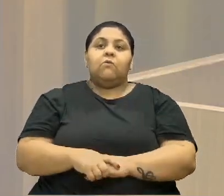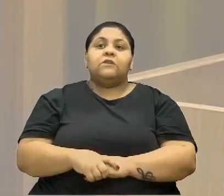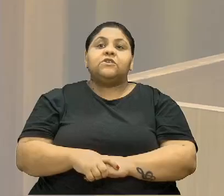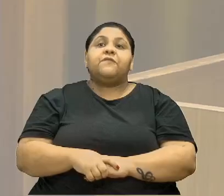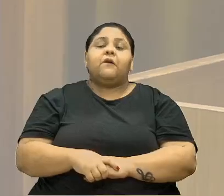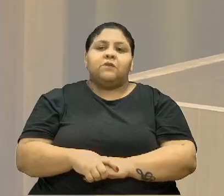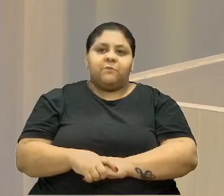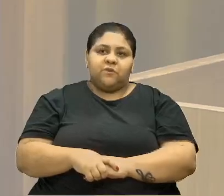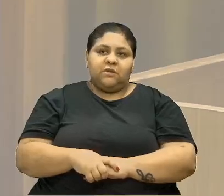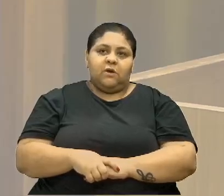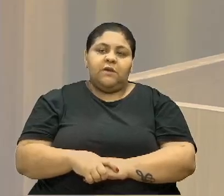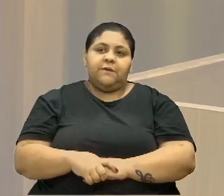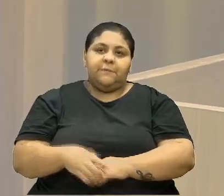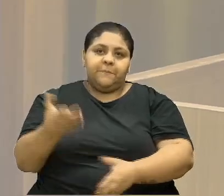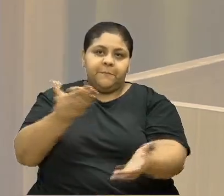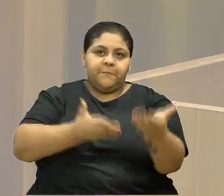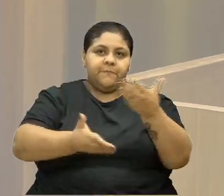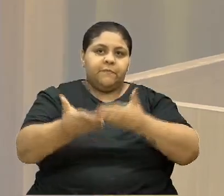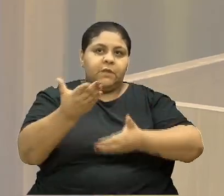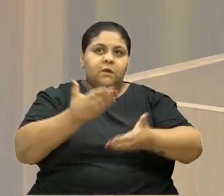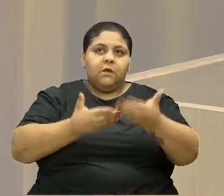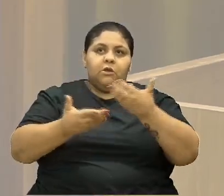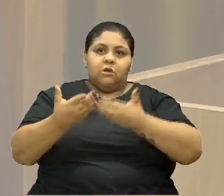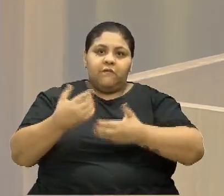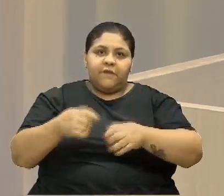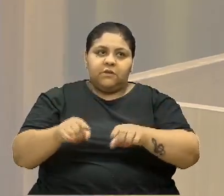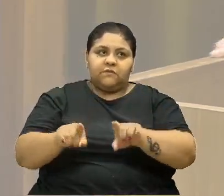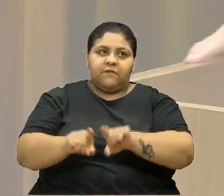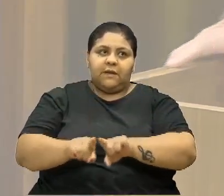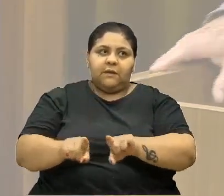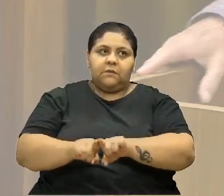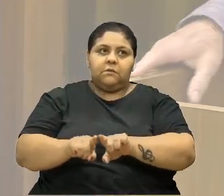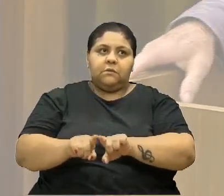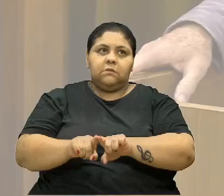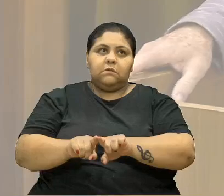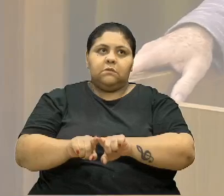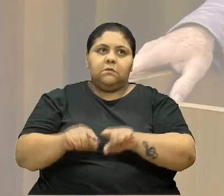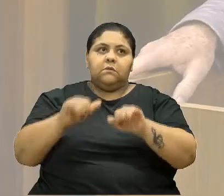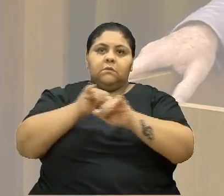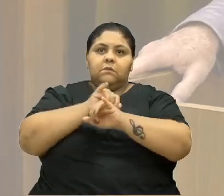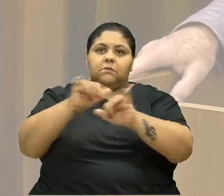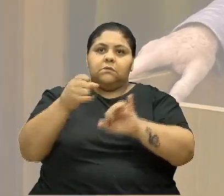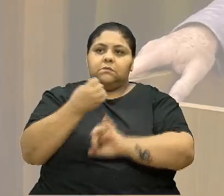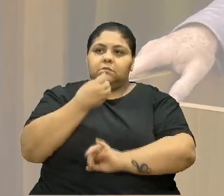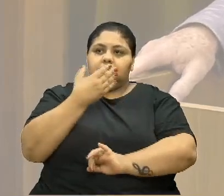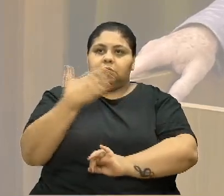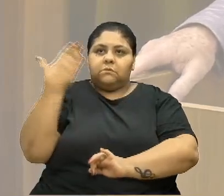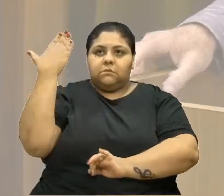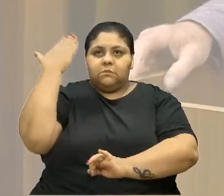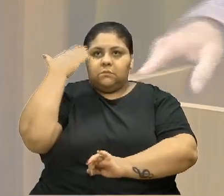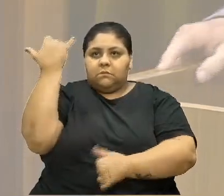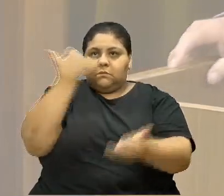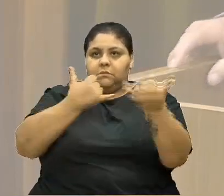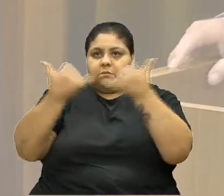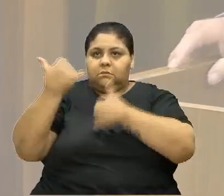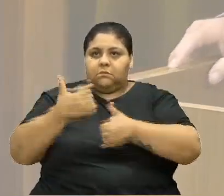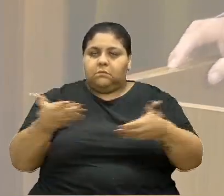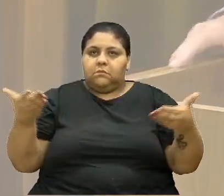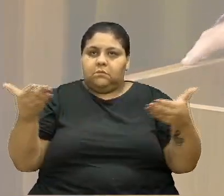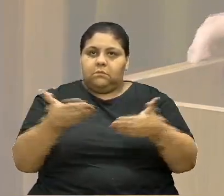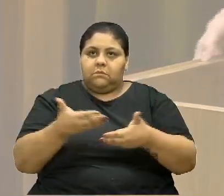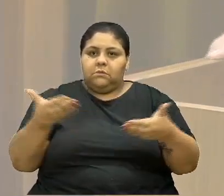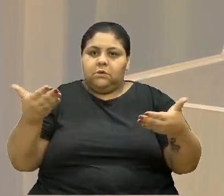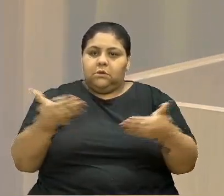que prestasse um atendimento mais rápido e mais eficiente. E uma notícia boa que eu fiquei sabendo hoje é que